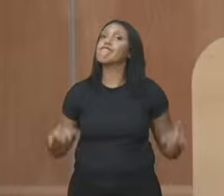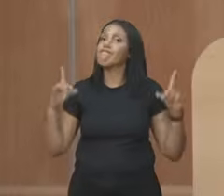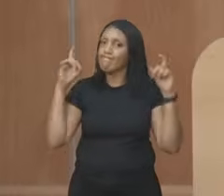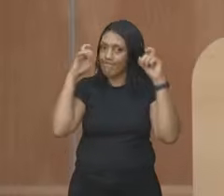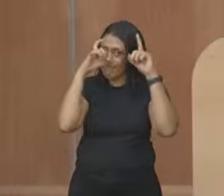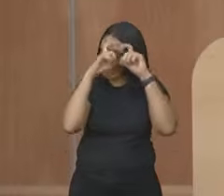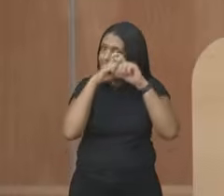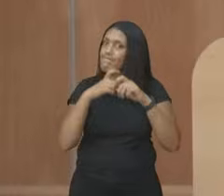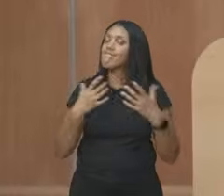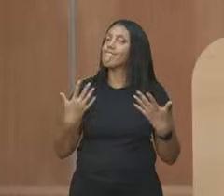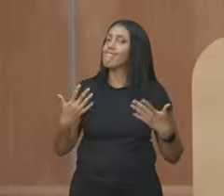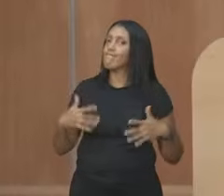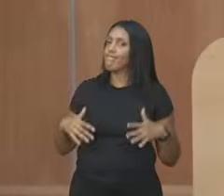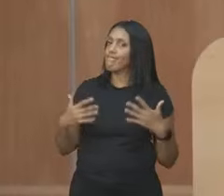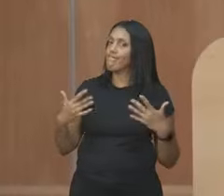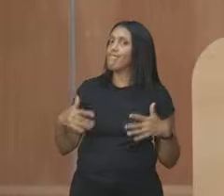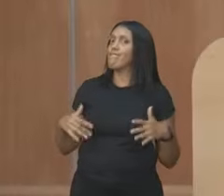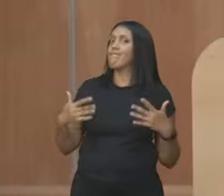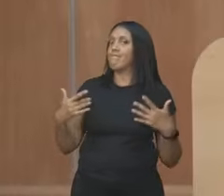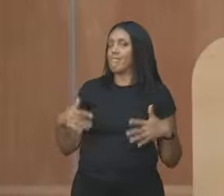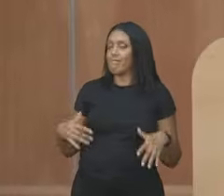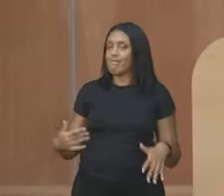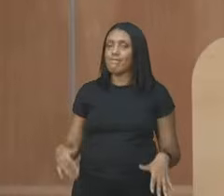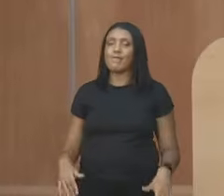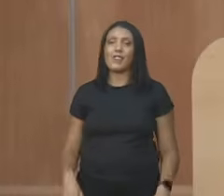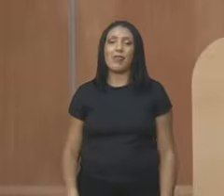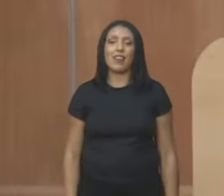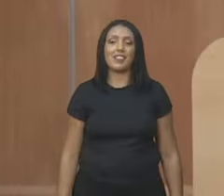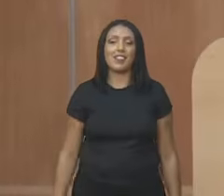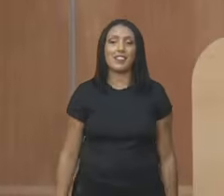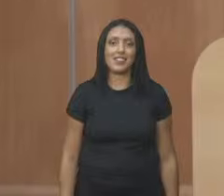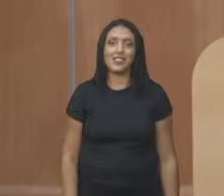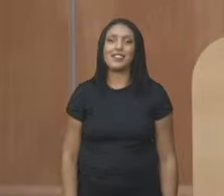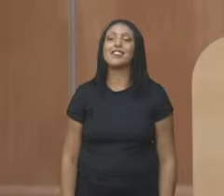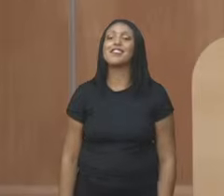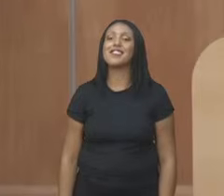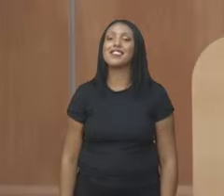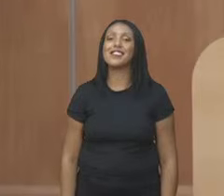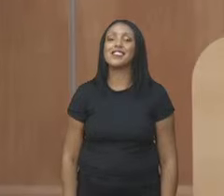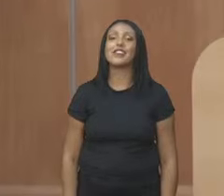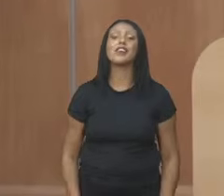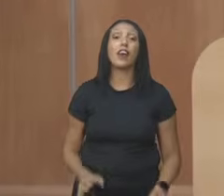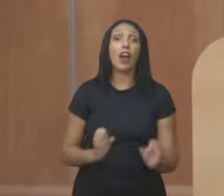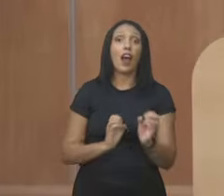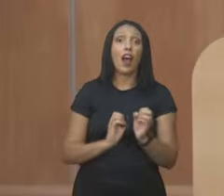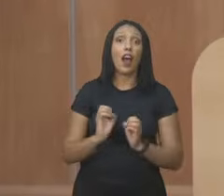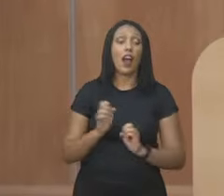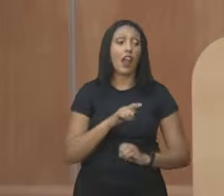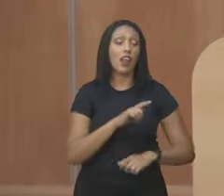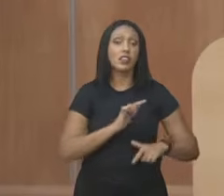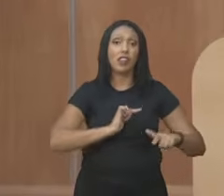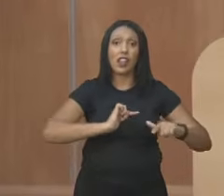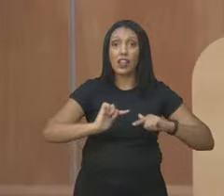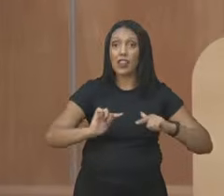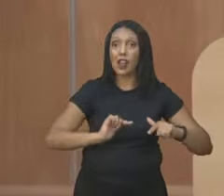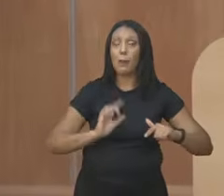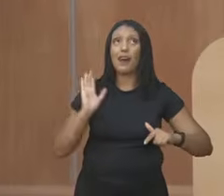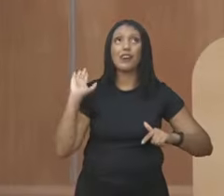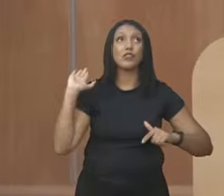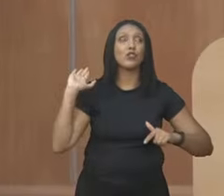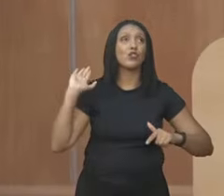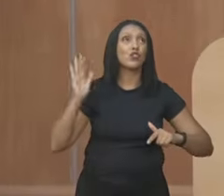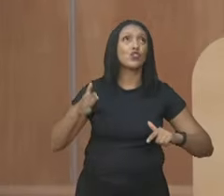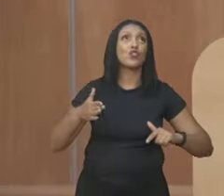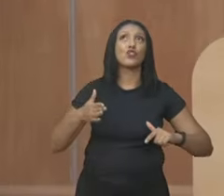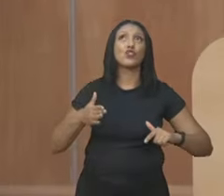meu de evangelização, através da Olga, que tem um trabalho já de mais de 30 anos, que é o Projeto